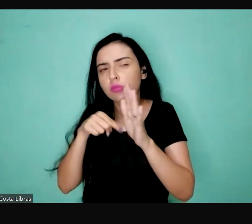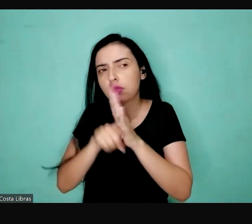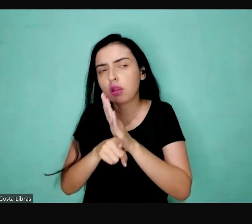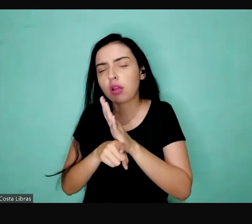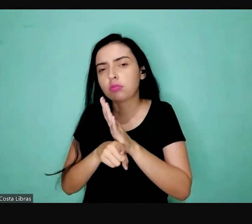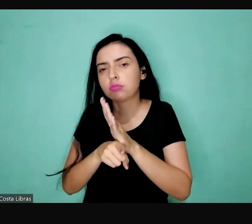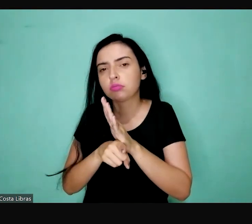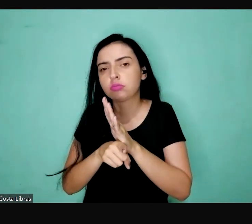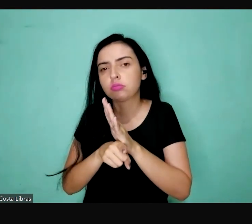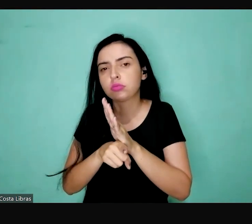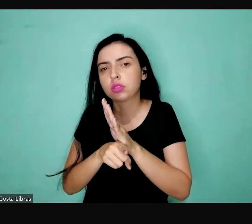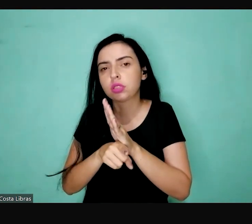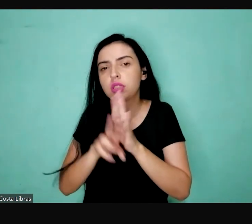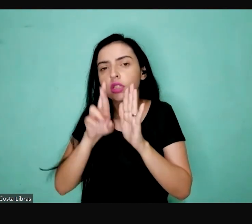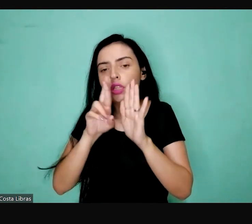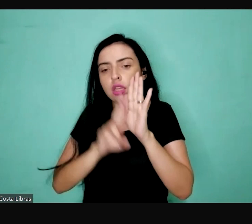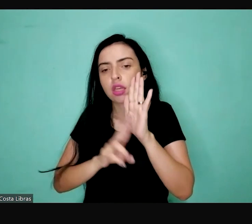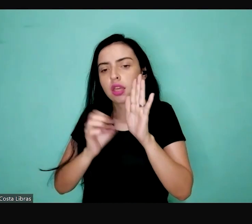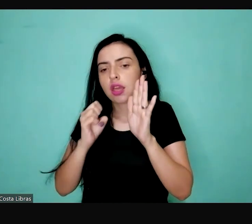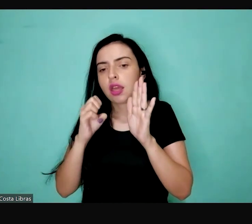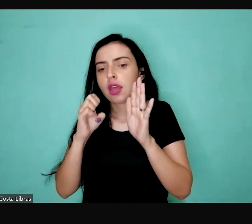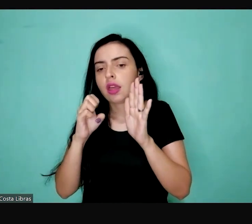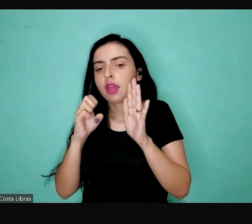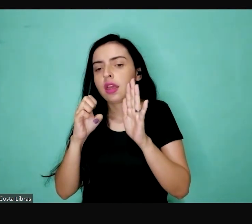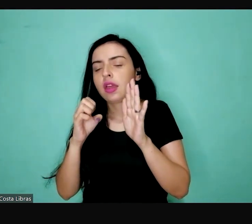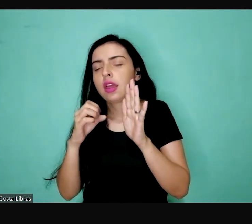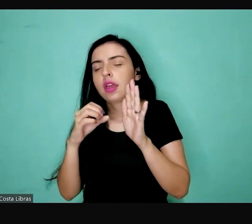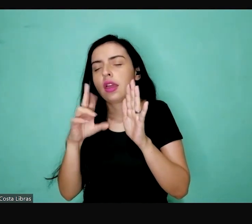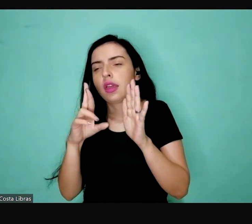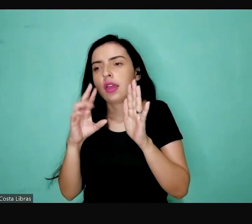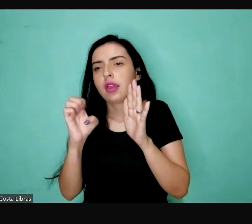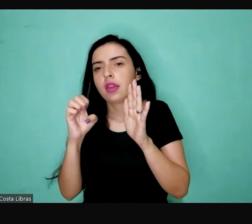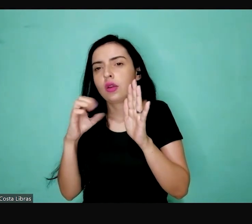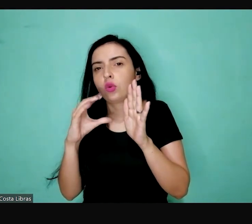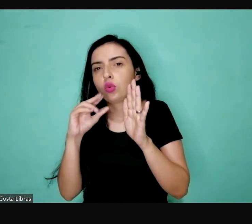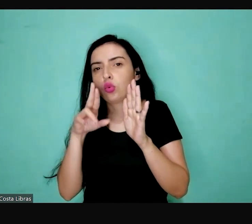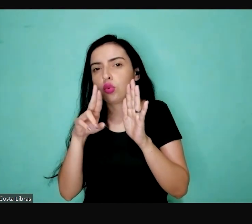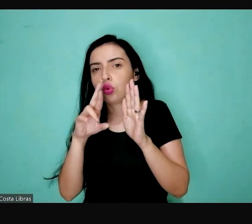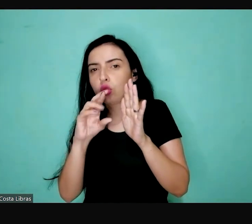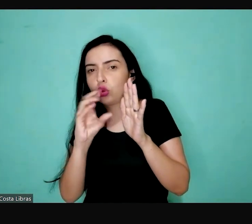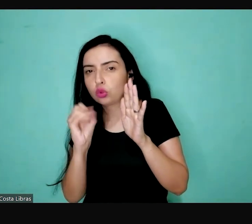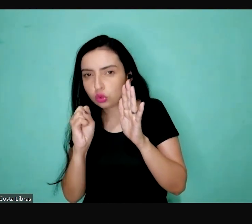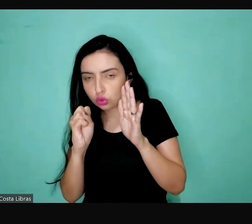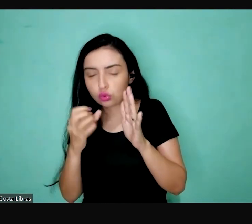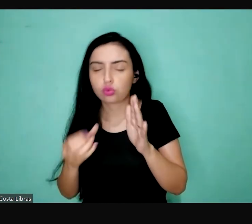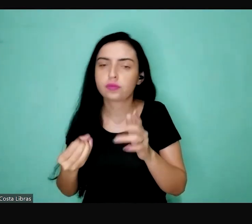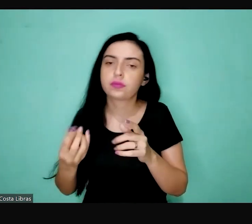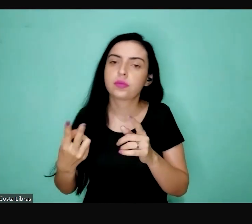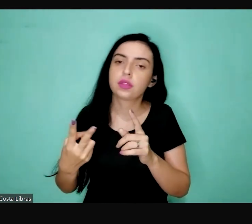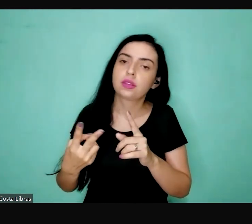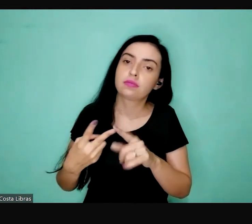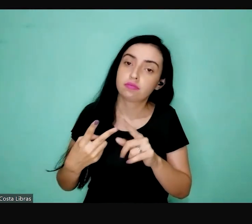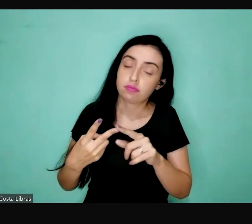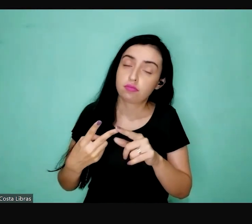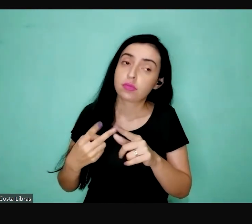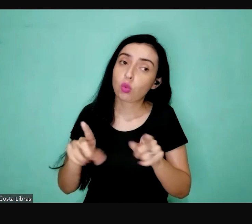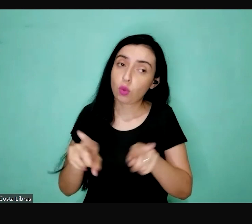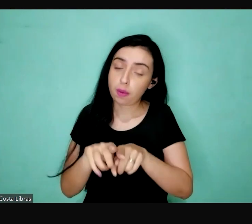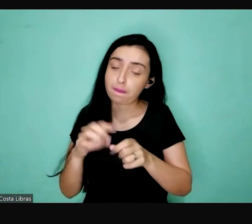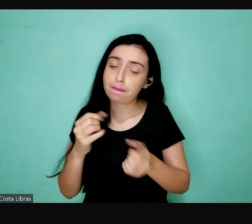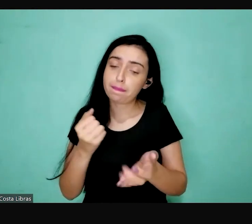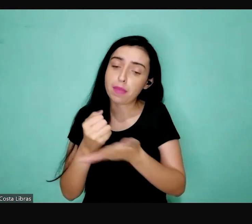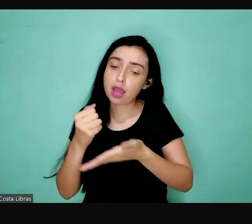esse recurso só na infração de preceito constitucional, também segundo essa